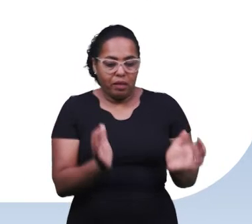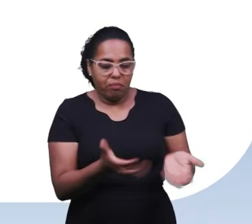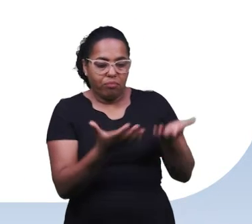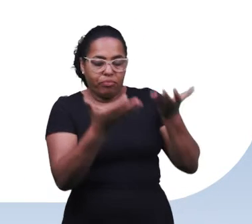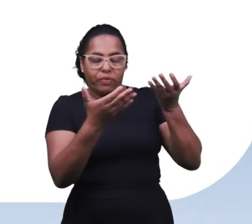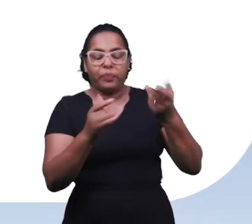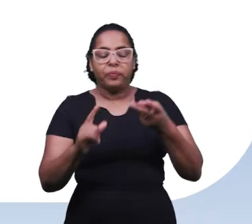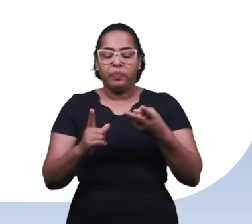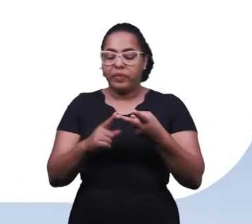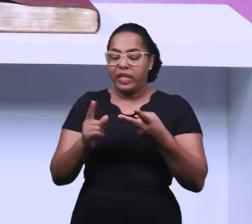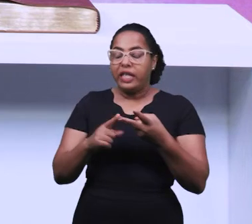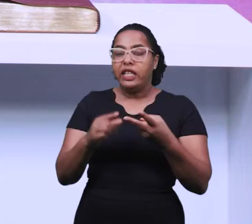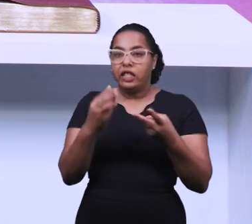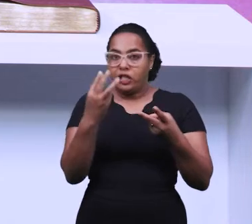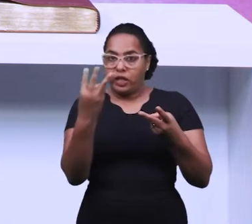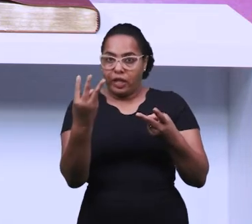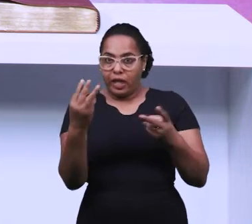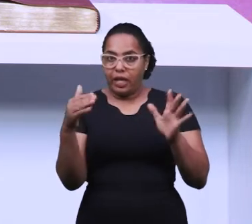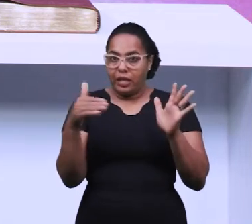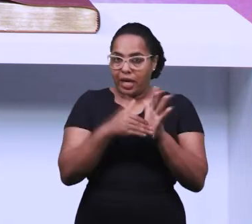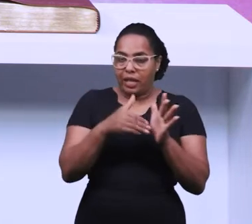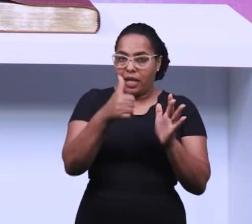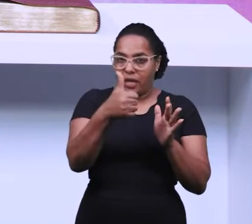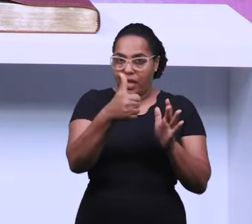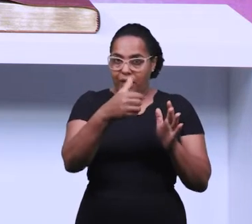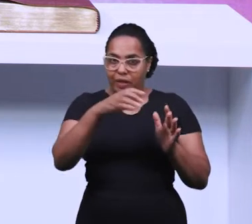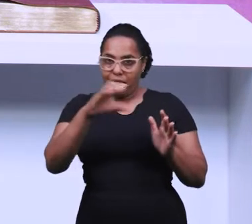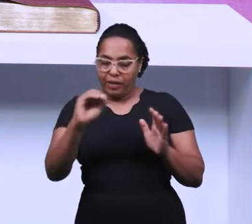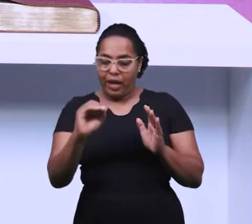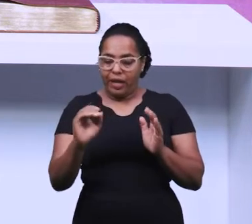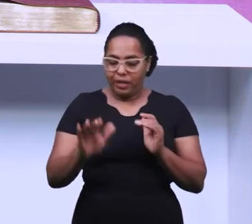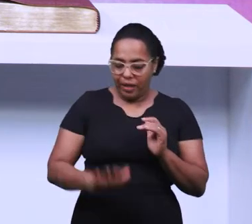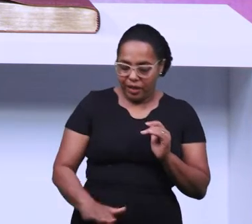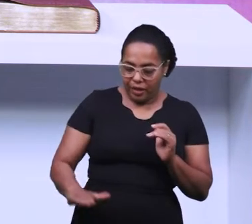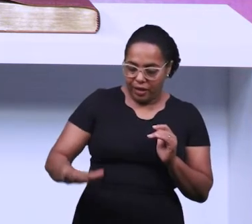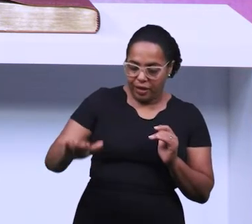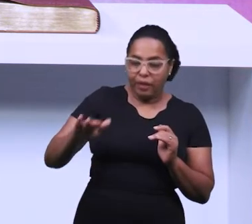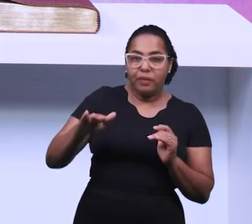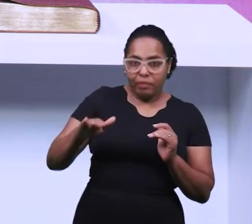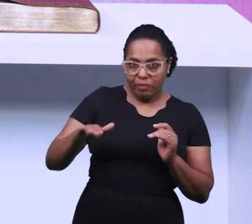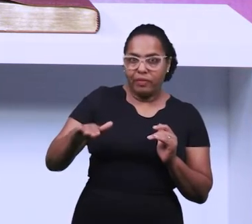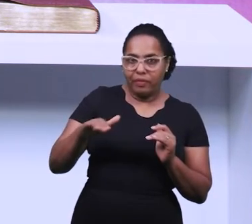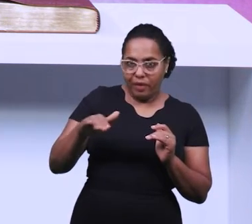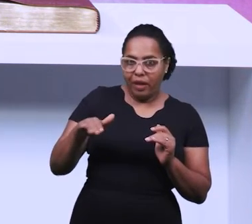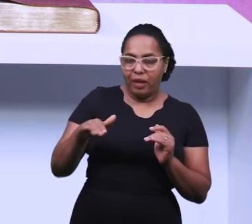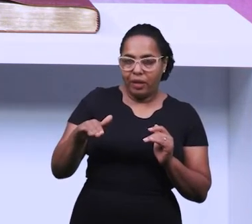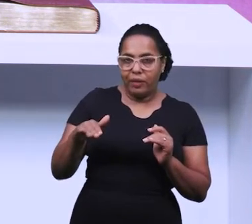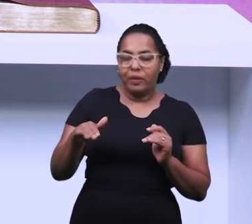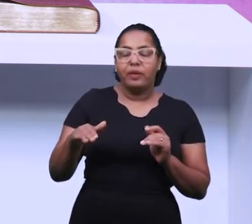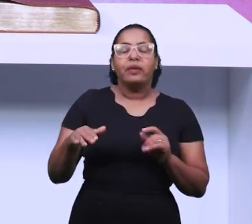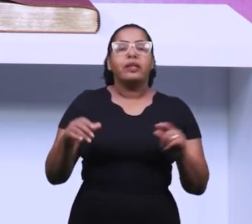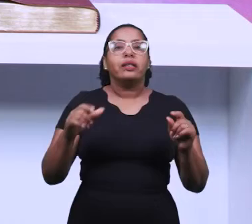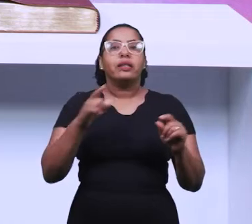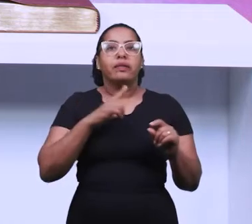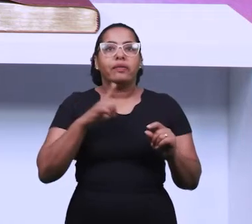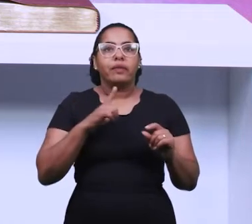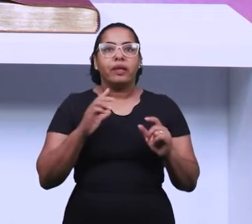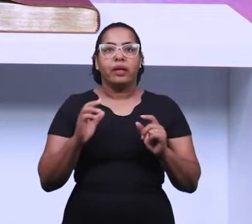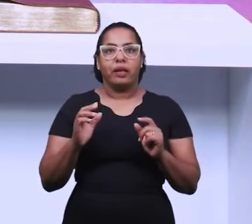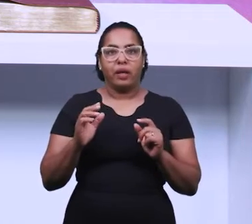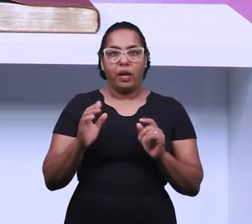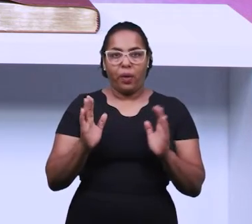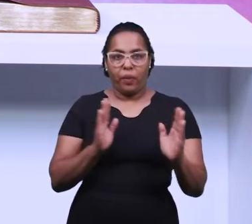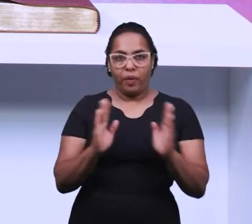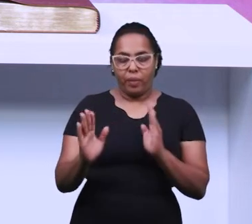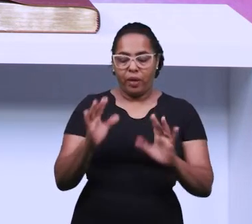eu devo estimular. De 3 até 10 anos, que é a fase das crianças e intermediários, aqui